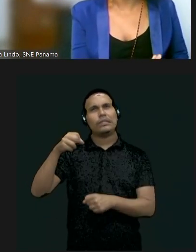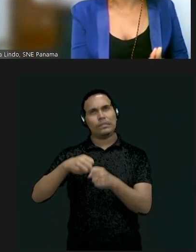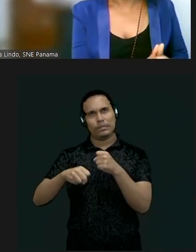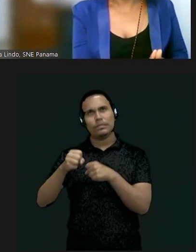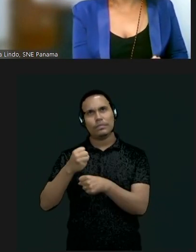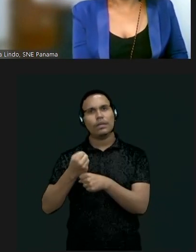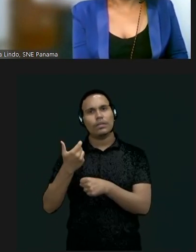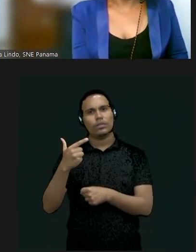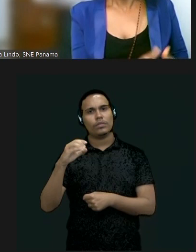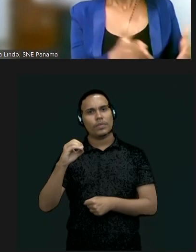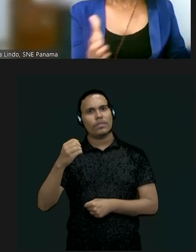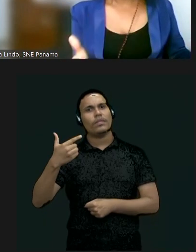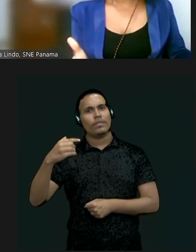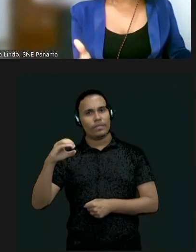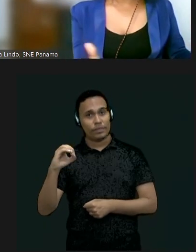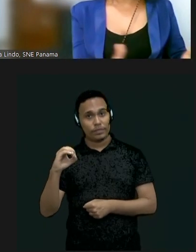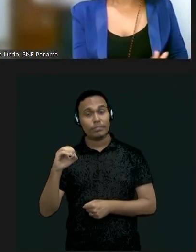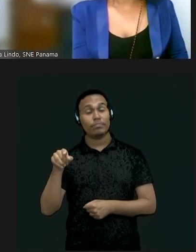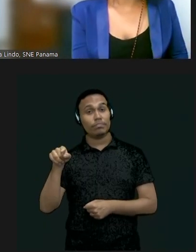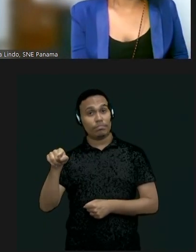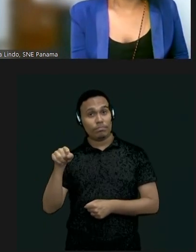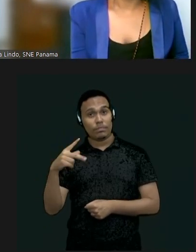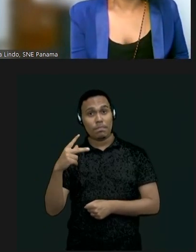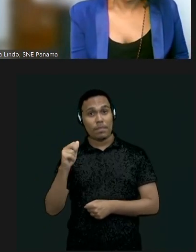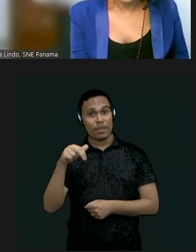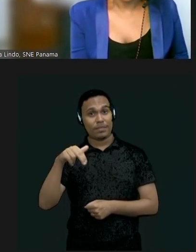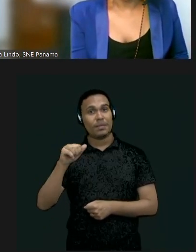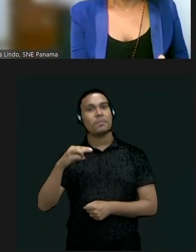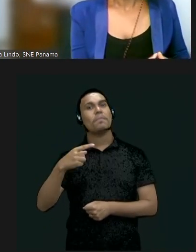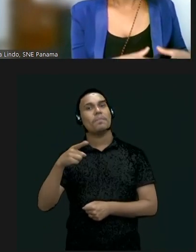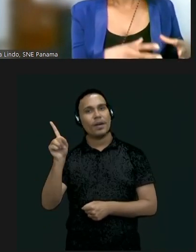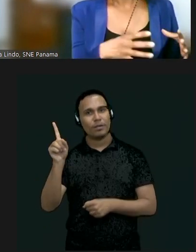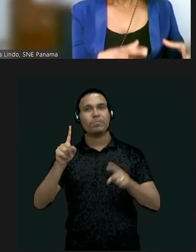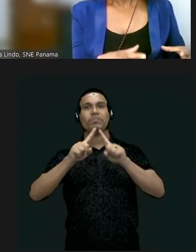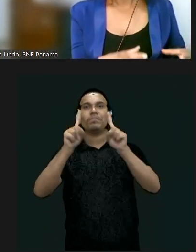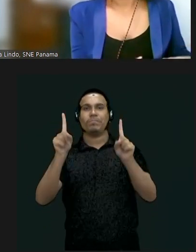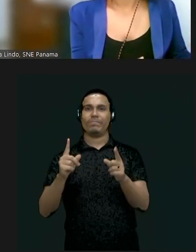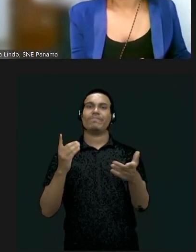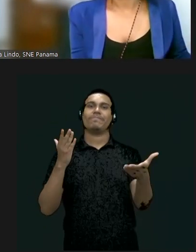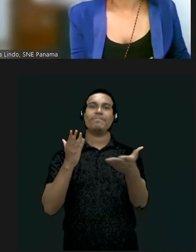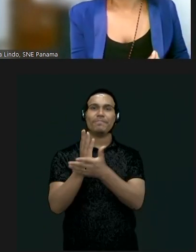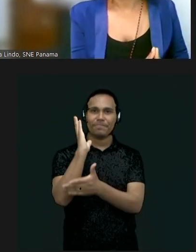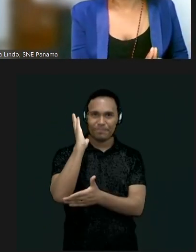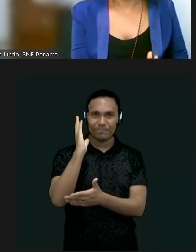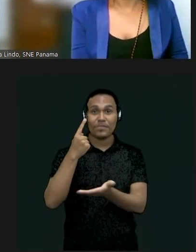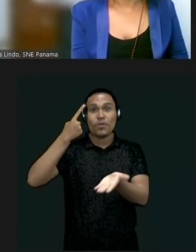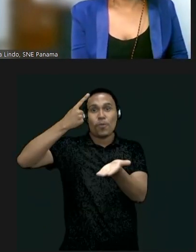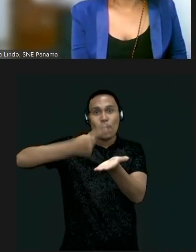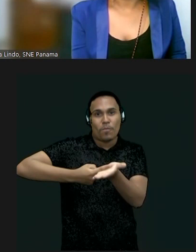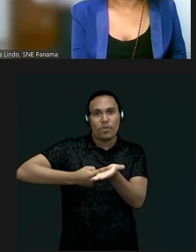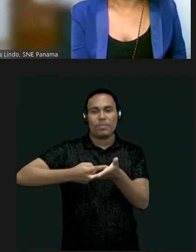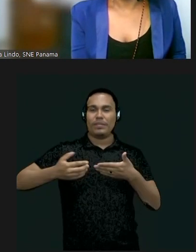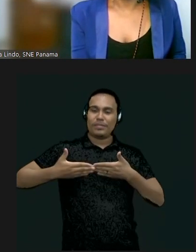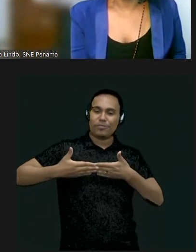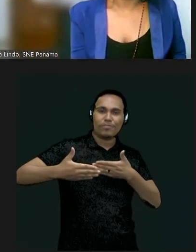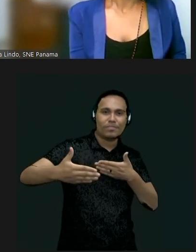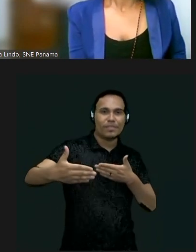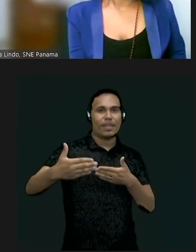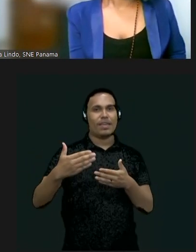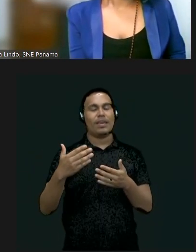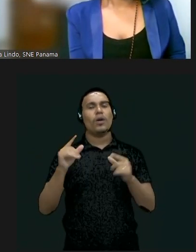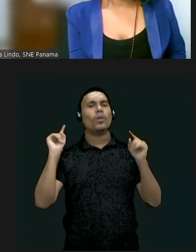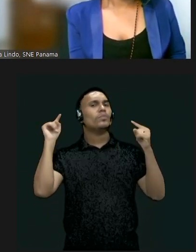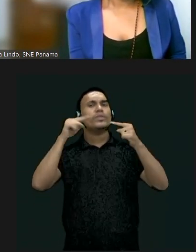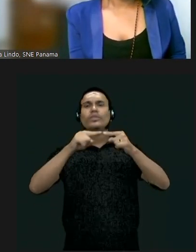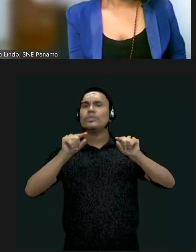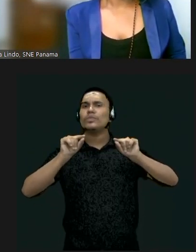em novembro de 2020, o Panamá aprovou a sua agenda de transição energética, e essa agenda